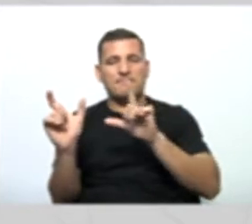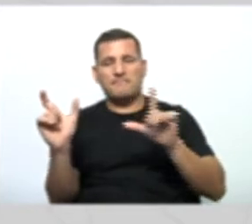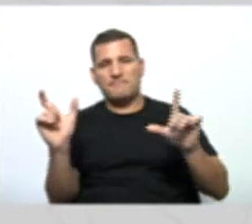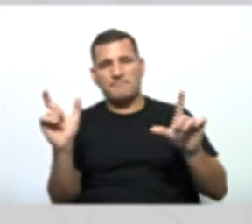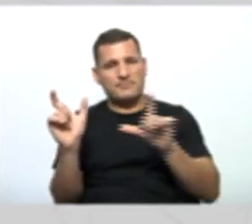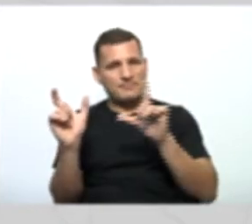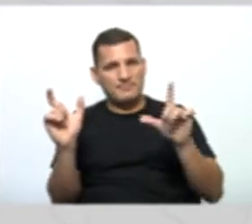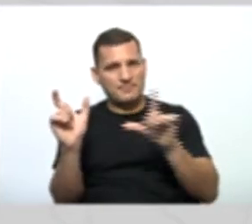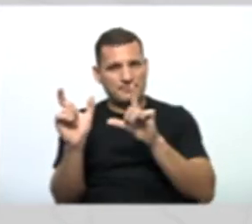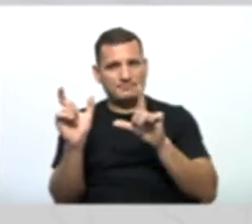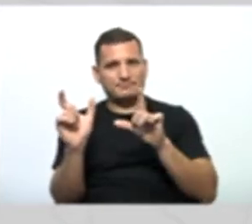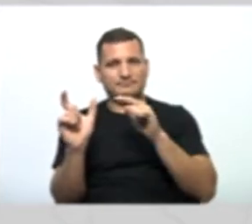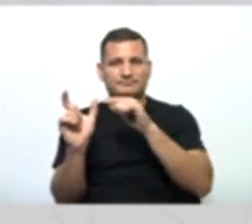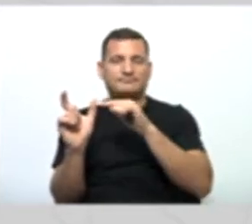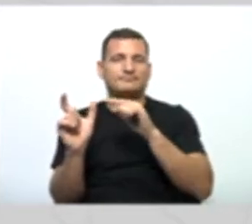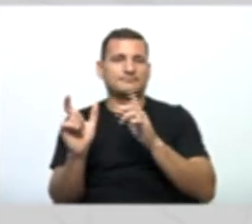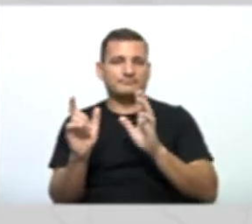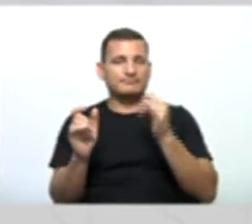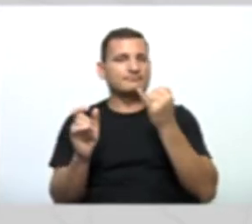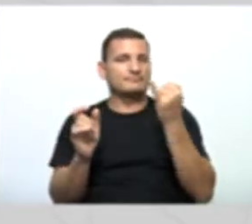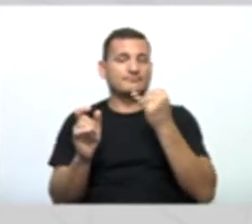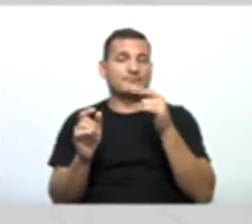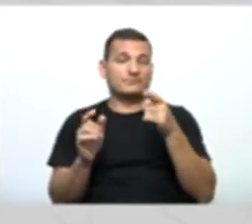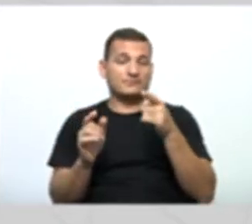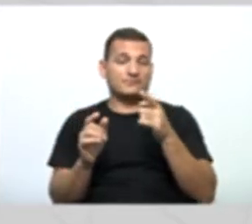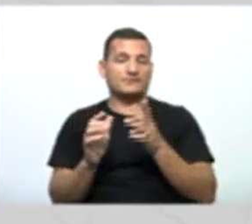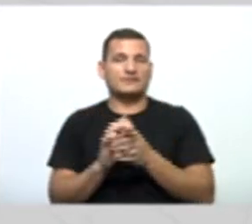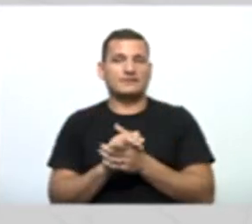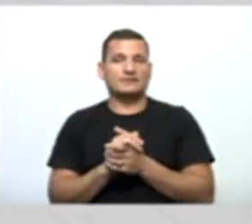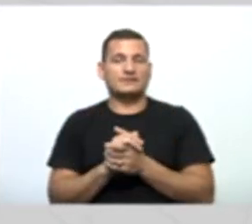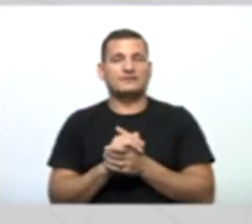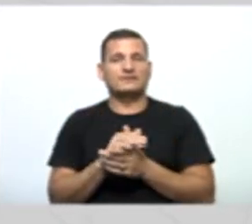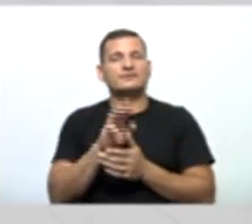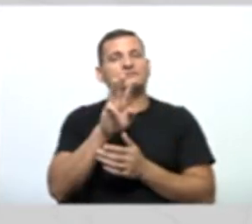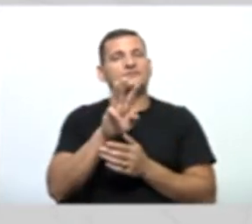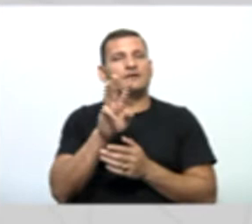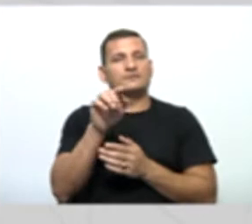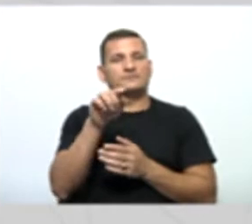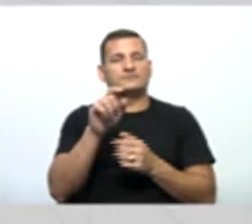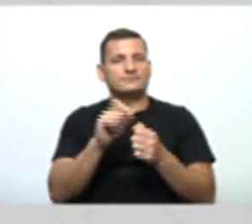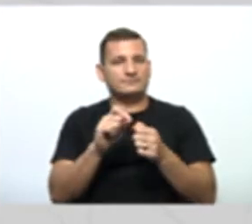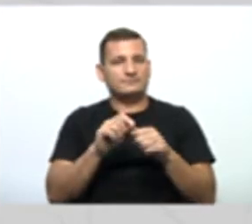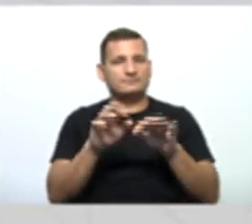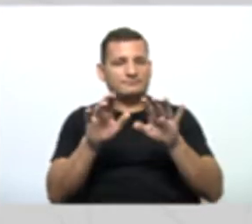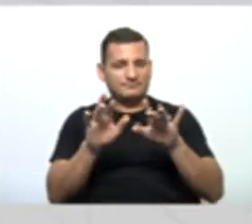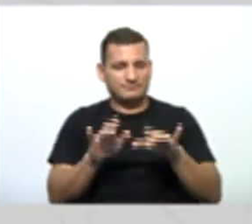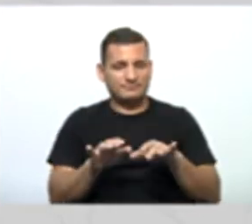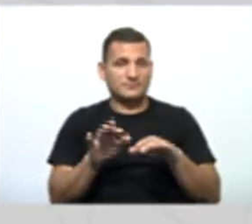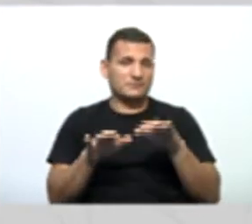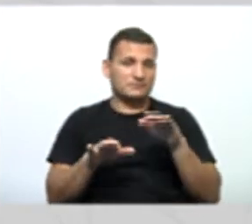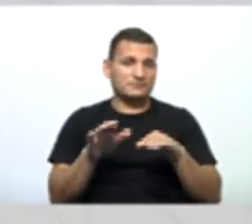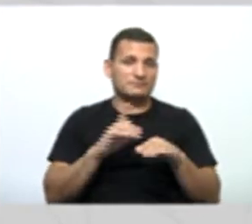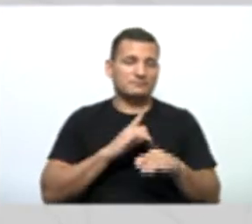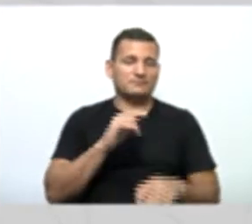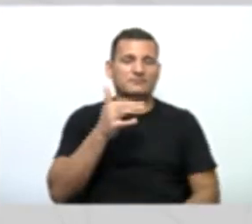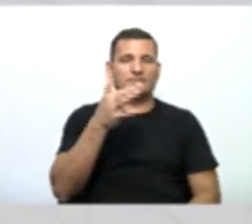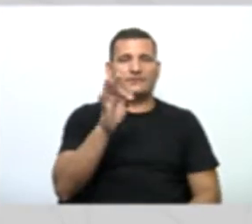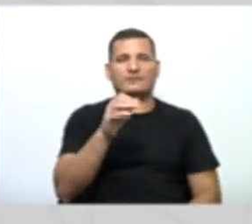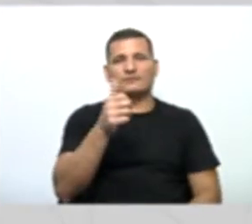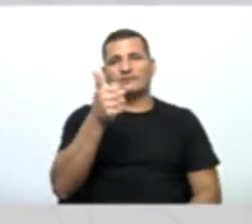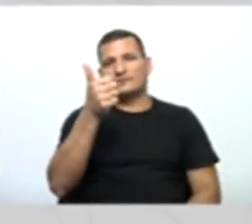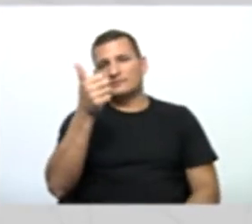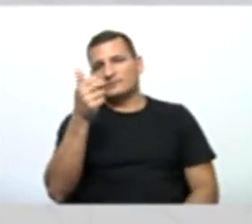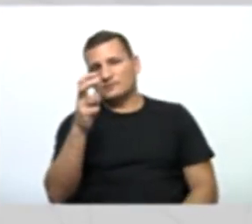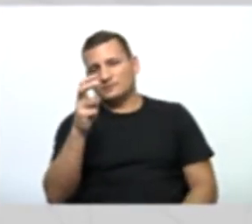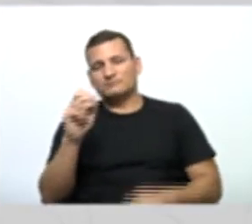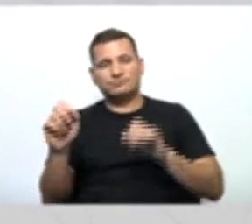importante. Você provavelmente aí numa página, no site que você desenvolver, vai ter 10, 15 subpáginas